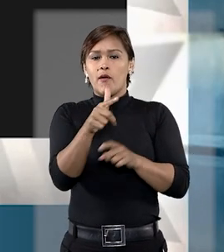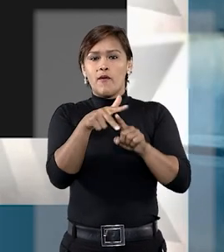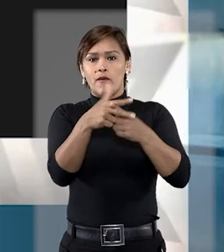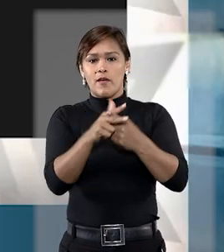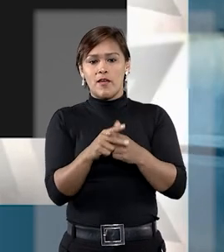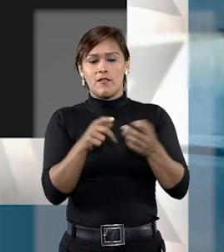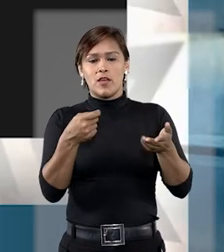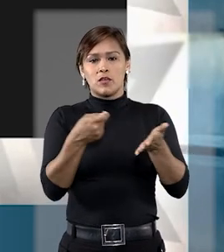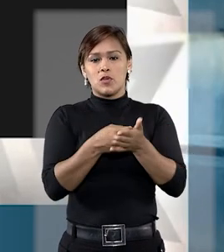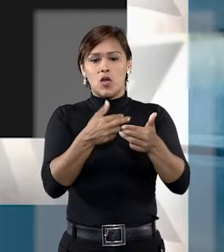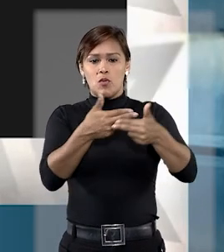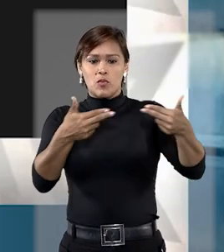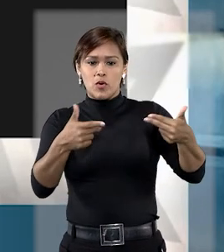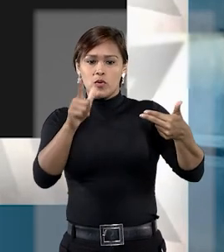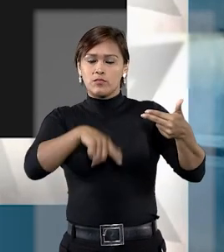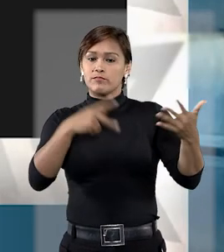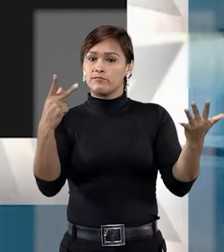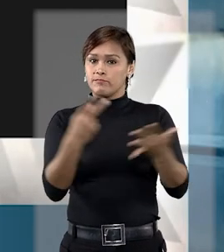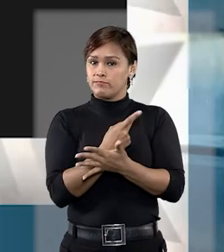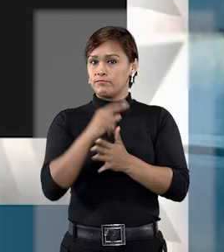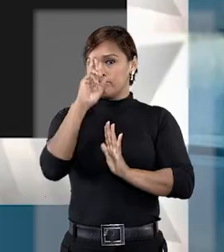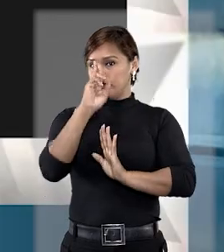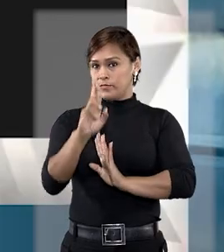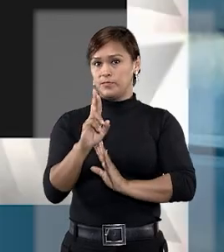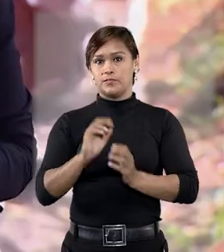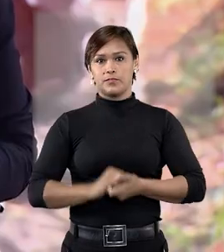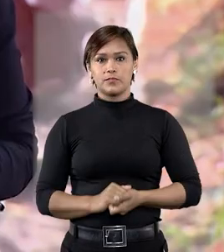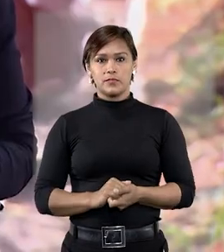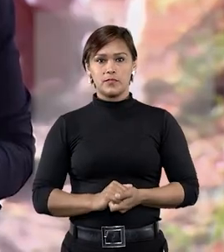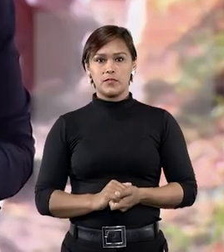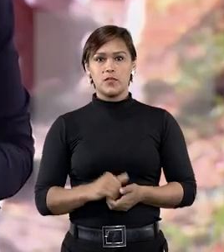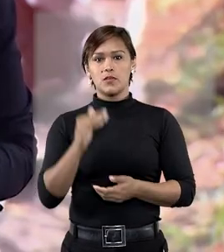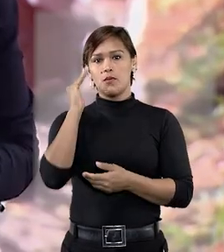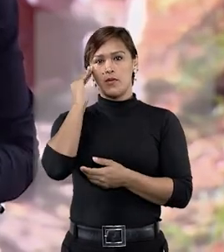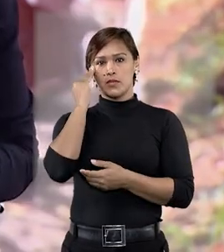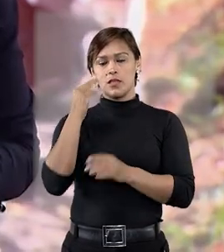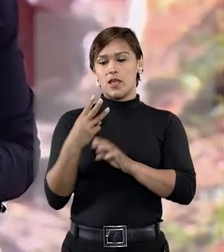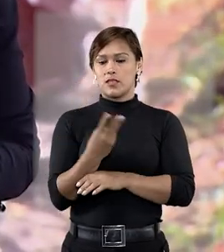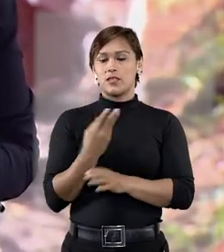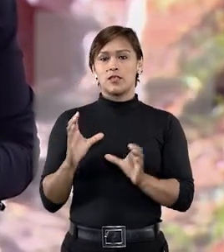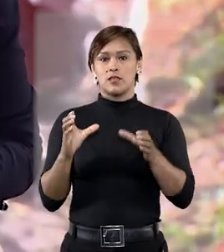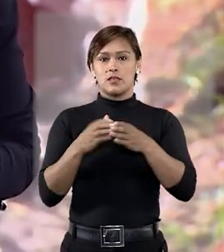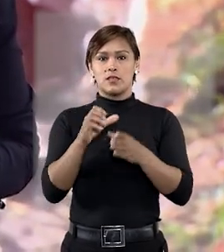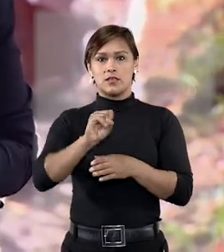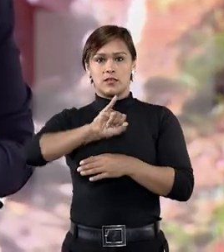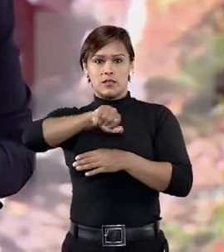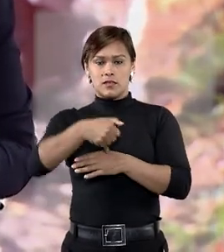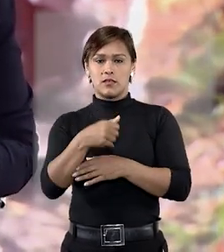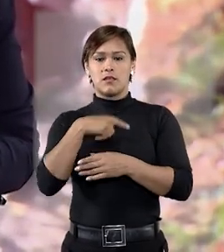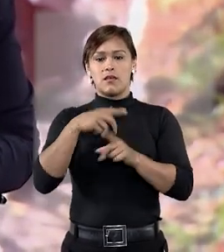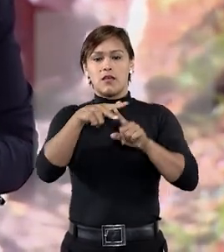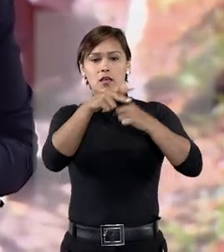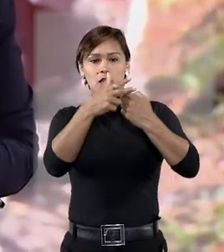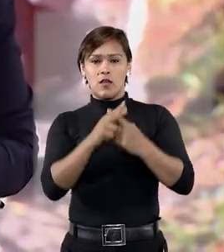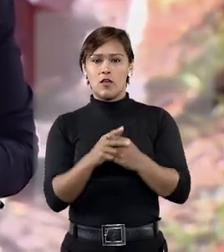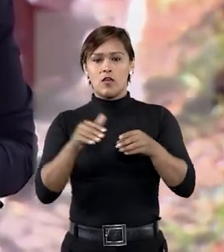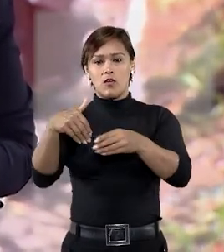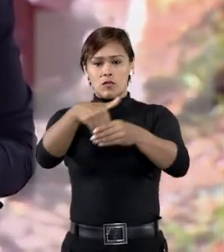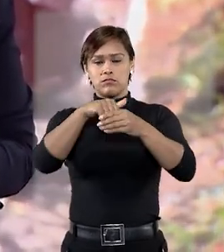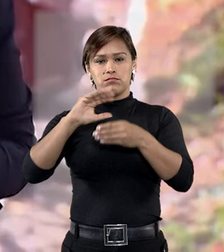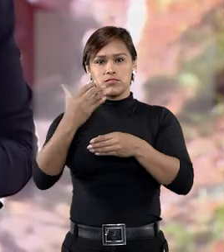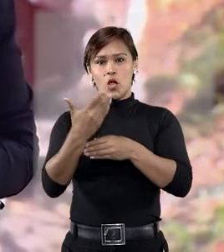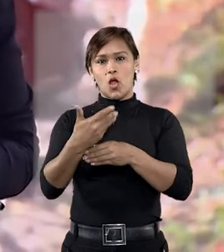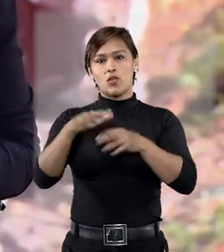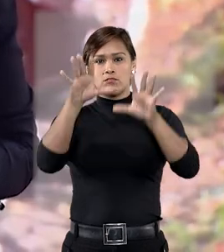defeito ou alguma outra excludente de responsabilidade. Com esse entendimento, a terceira terceira turma do STJ reformou o acórdão